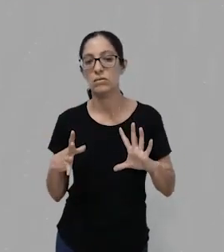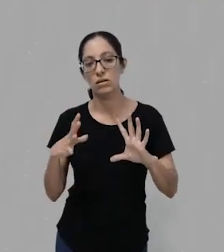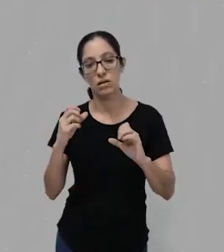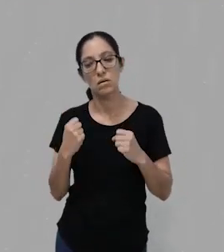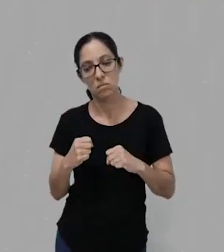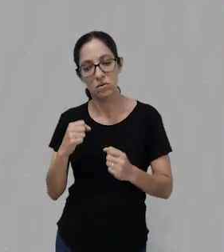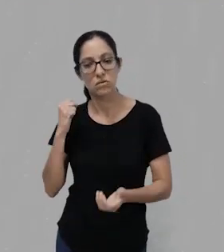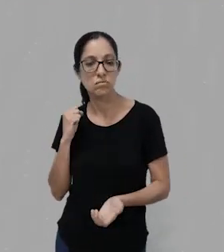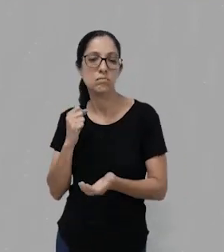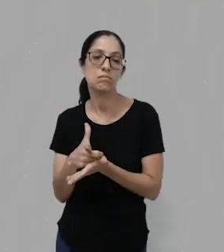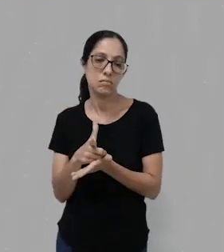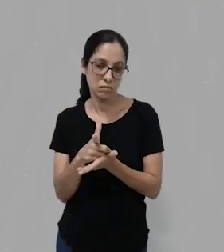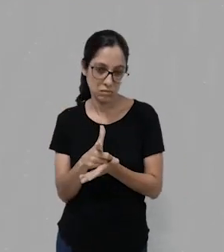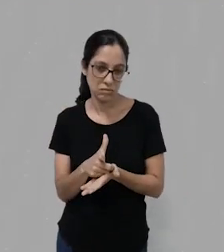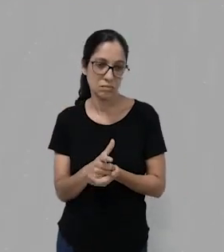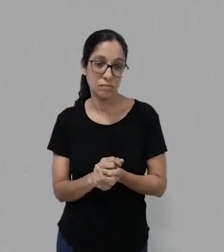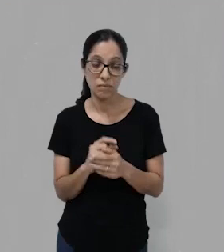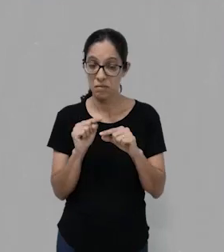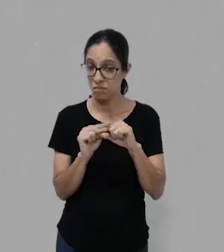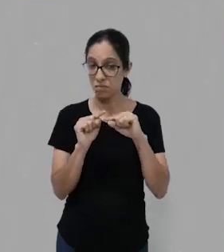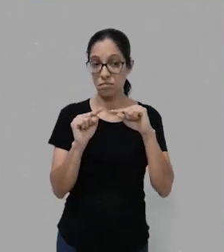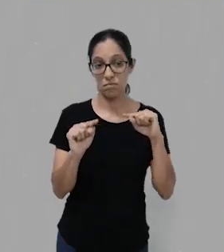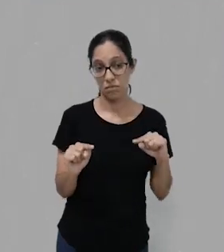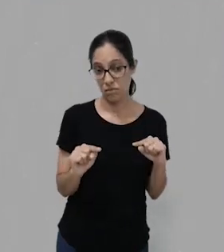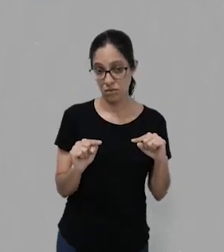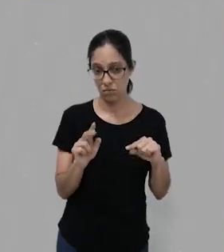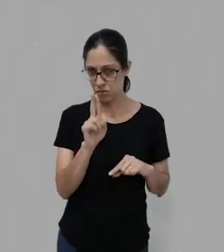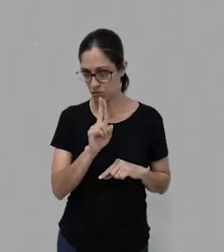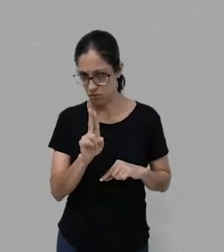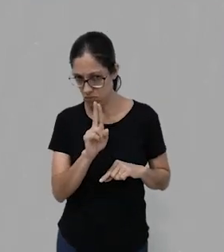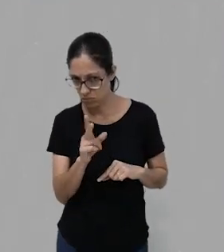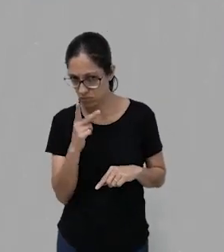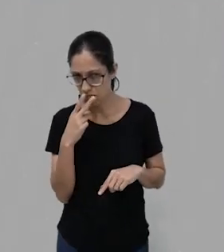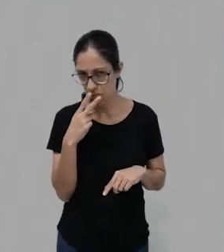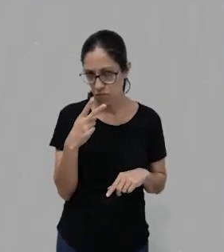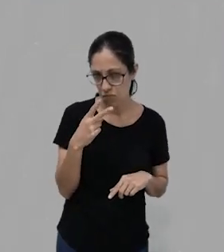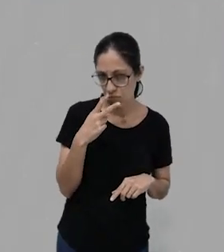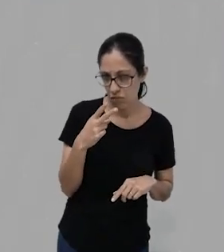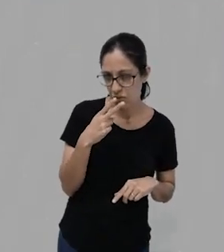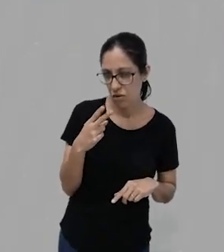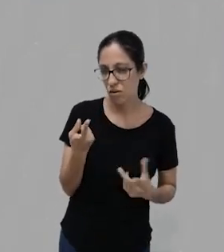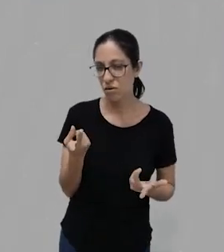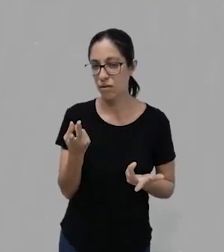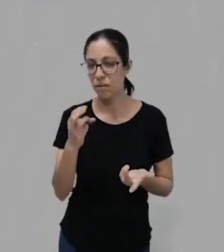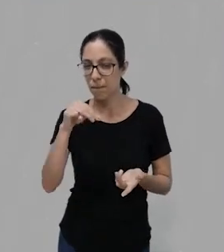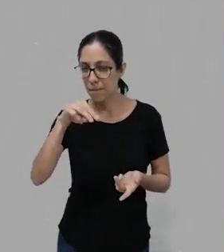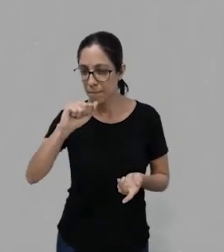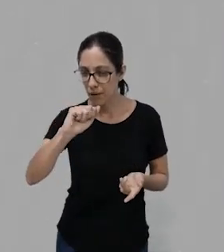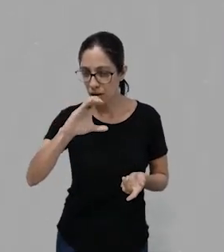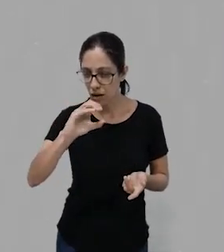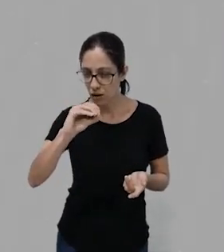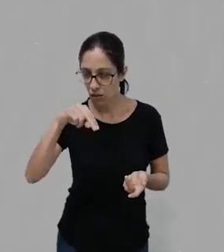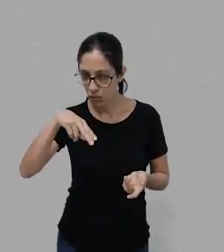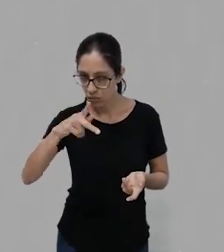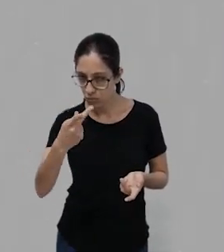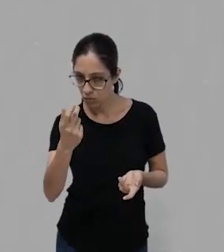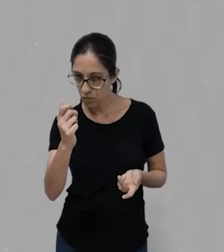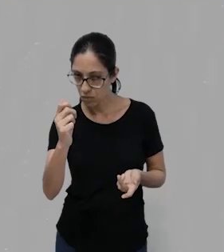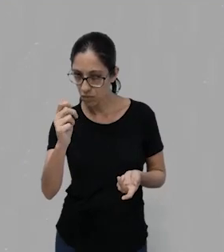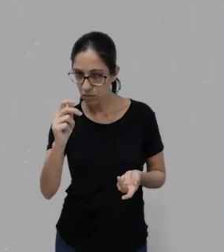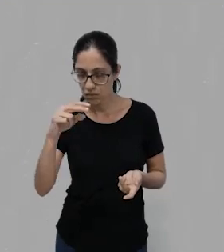filhote. Assim que funciona. Mas para o uso, para fumar o cigarro, a maconha, a palha, é